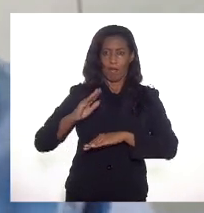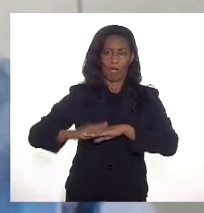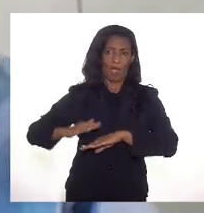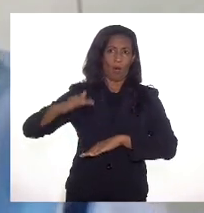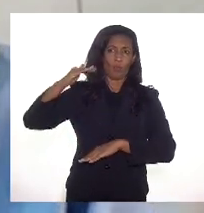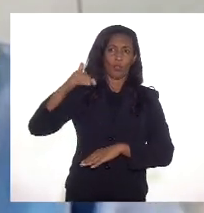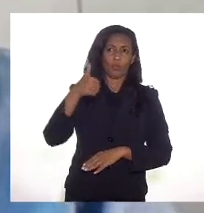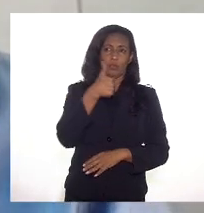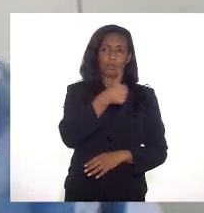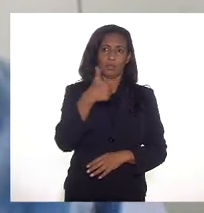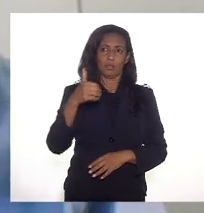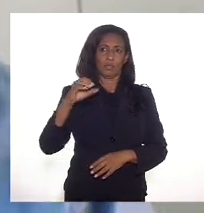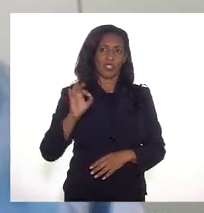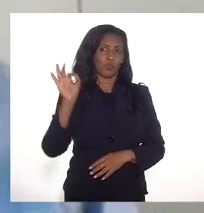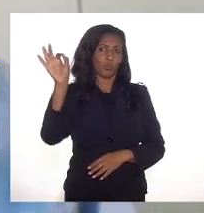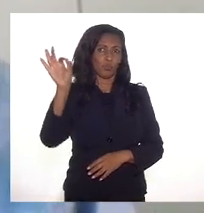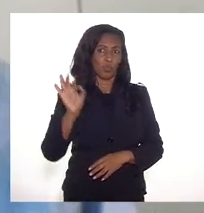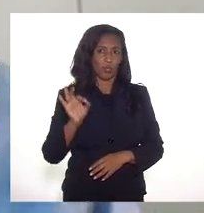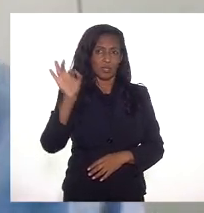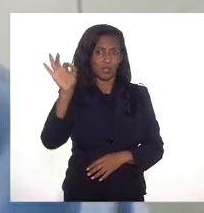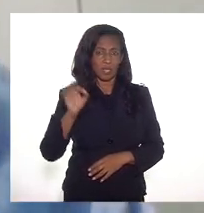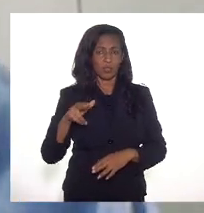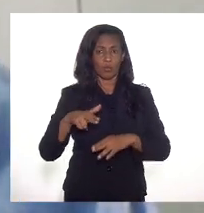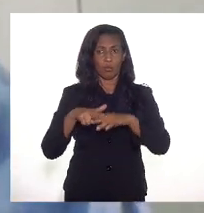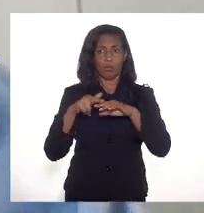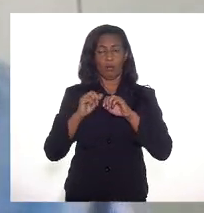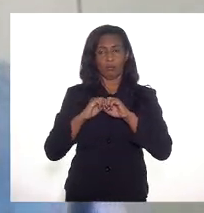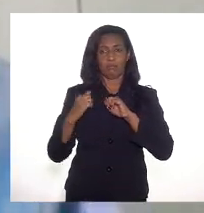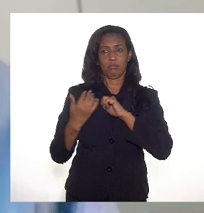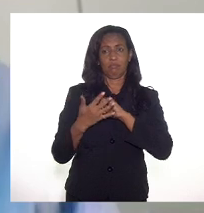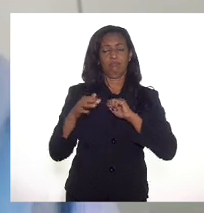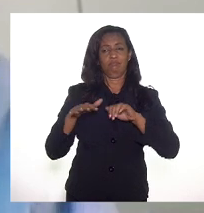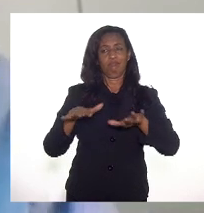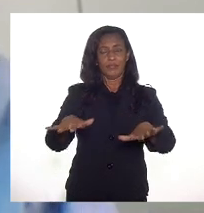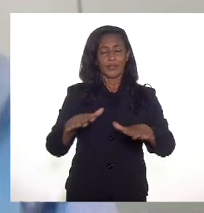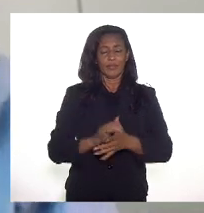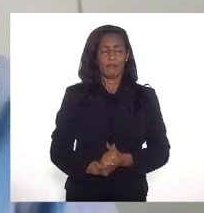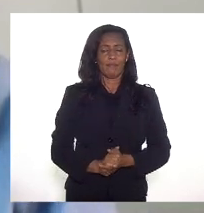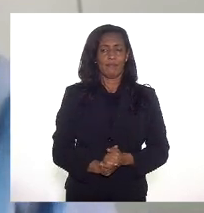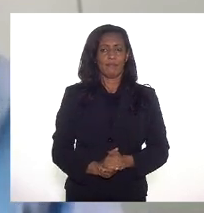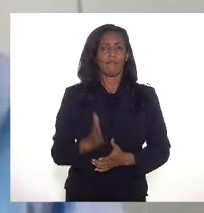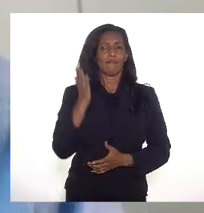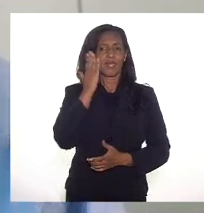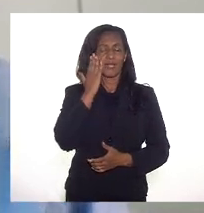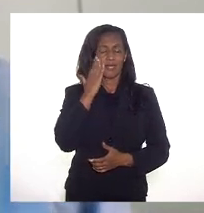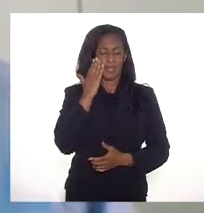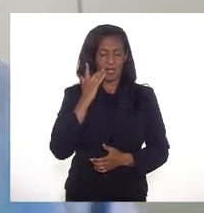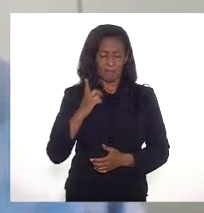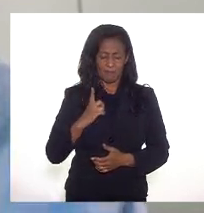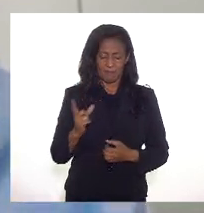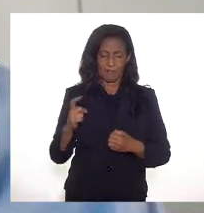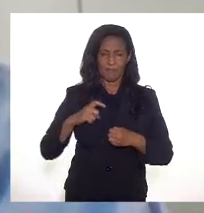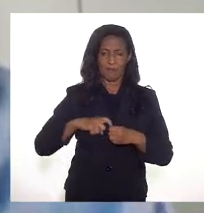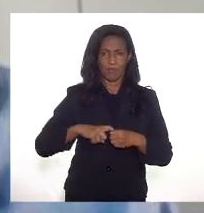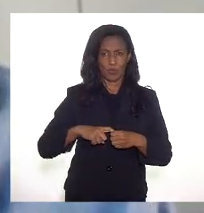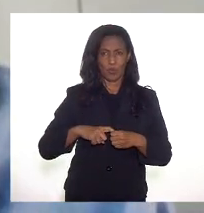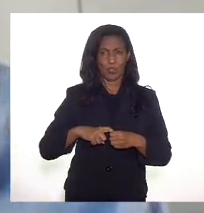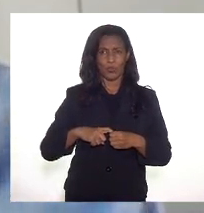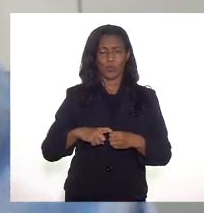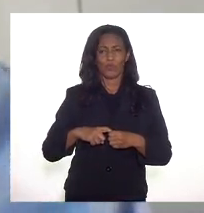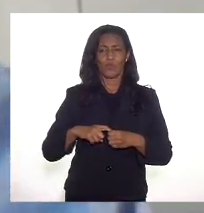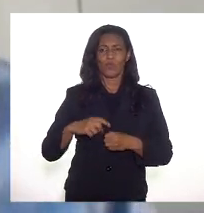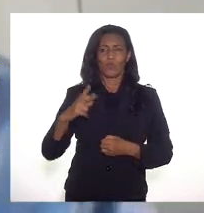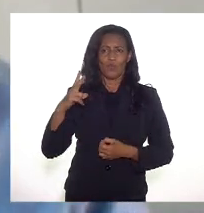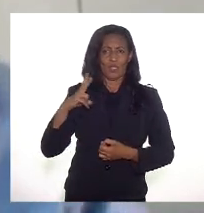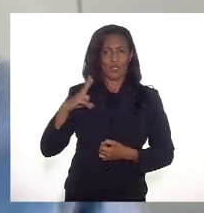110% em decorrência da pandemia. A gente sabe que há um retorno maior na rede privada de ensino